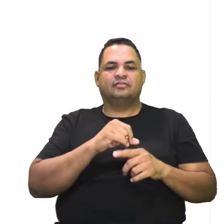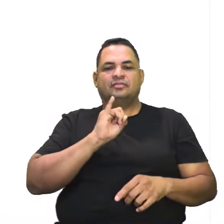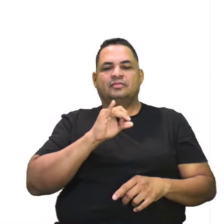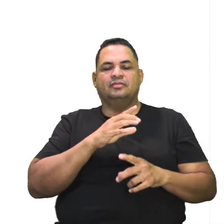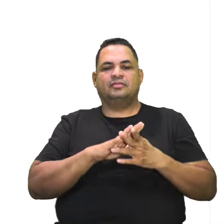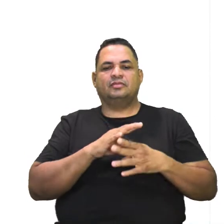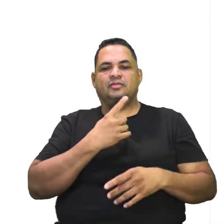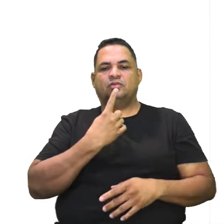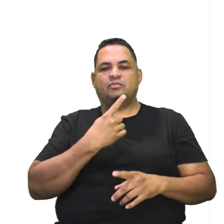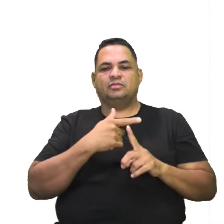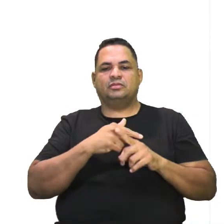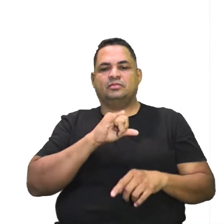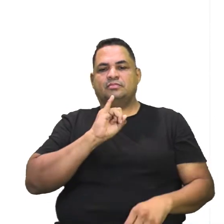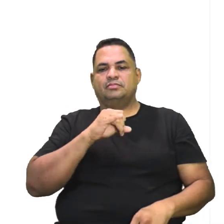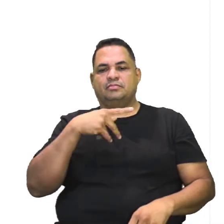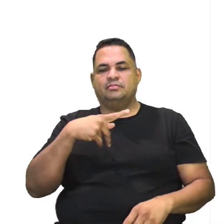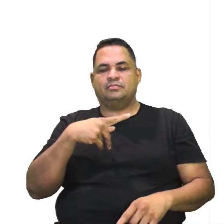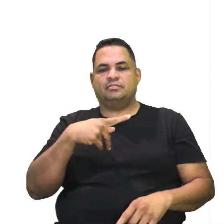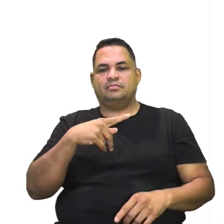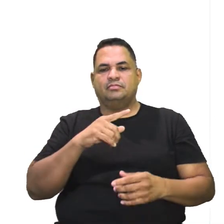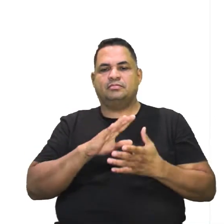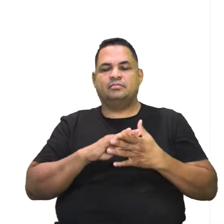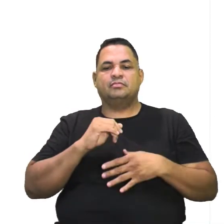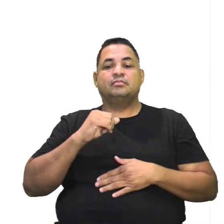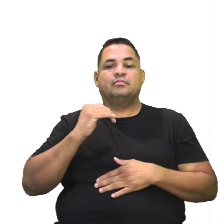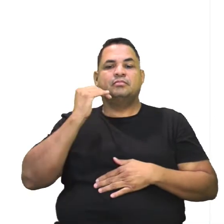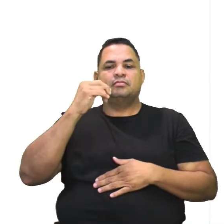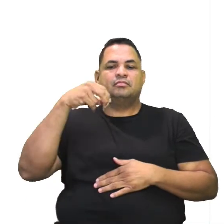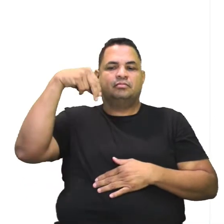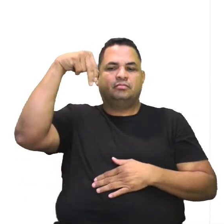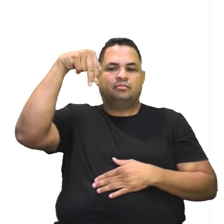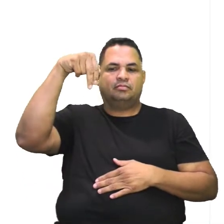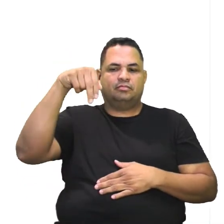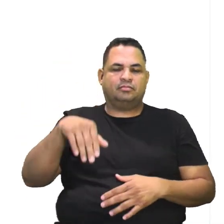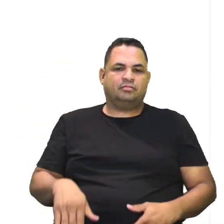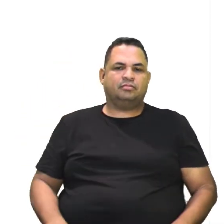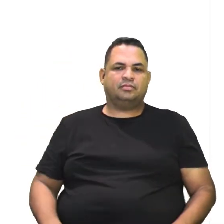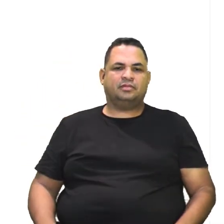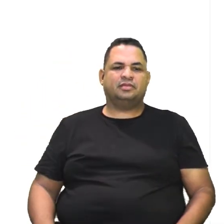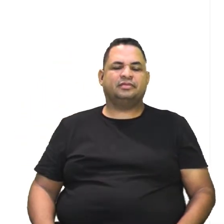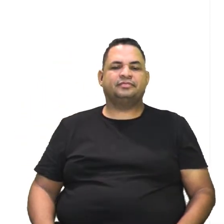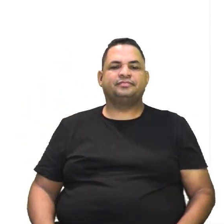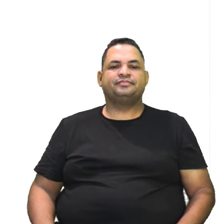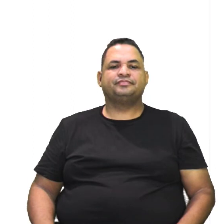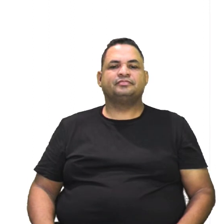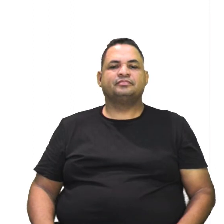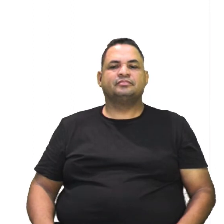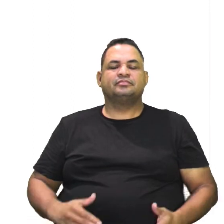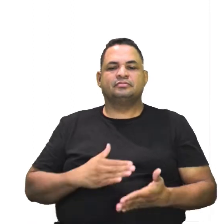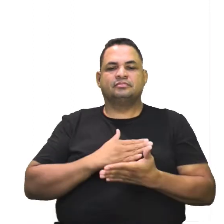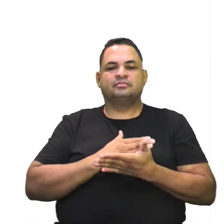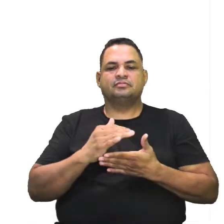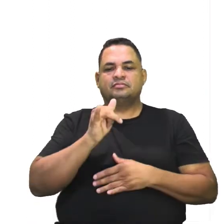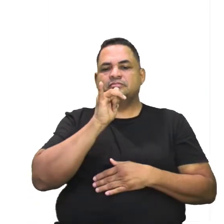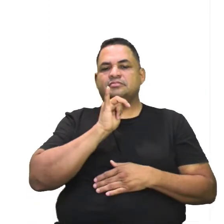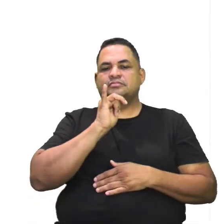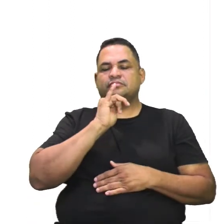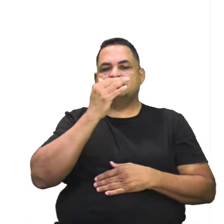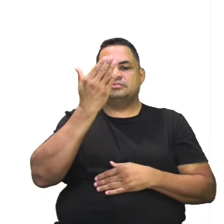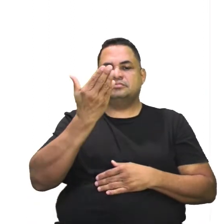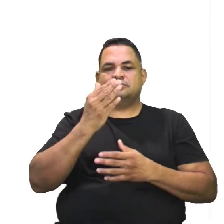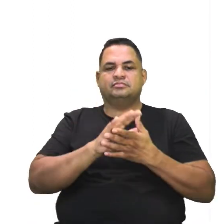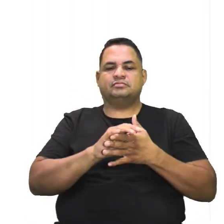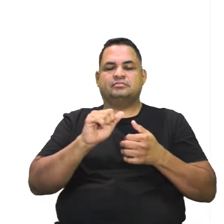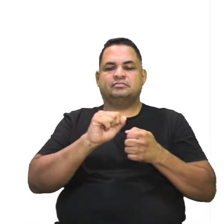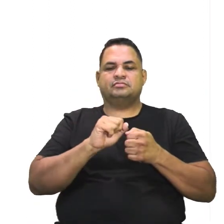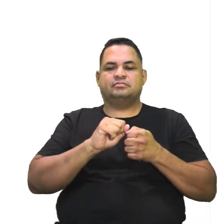IA é igual a 1 mais o IP elevado a N. E com isso, a gente partiu exemplos. Vamos lá,